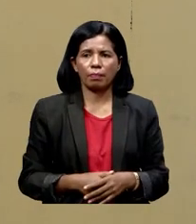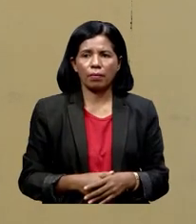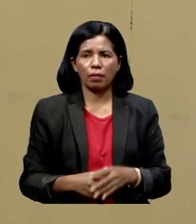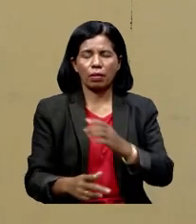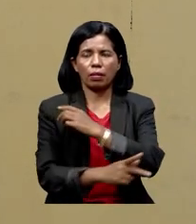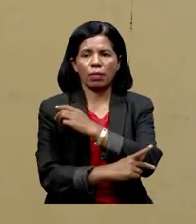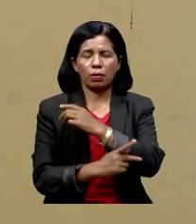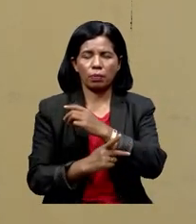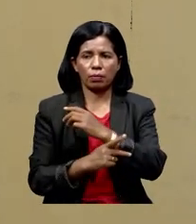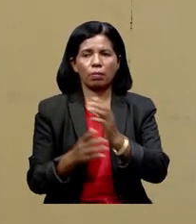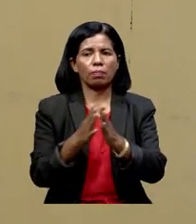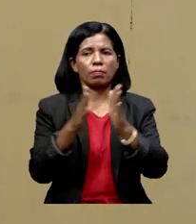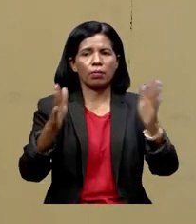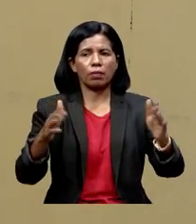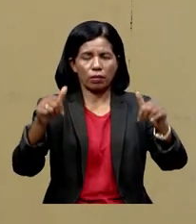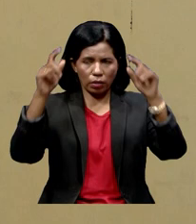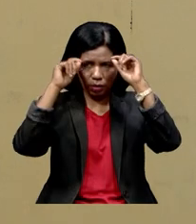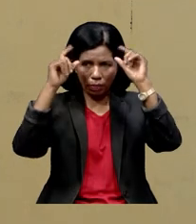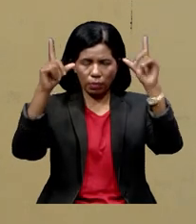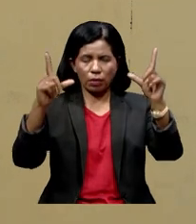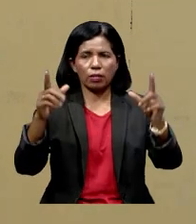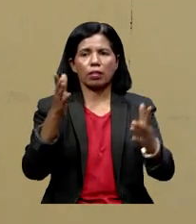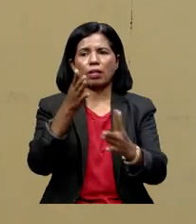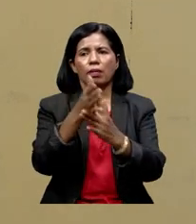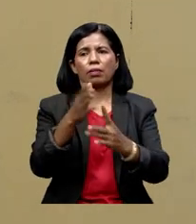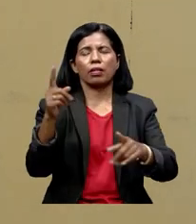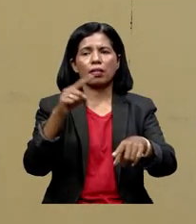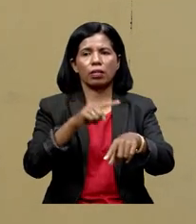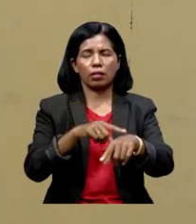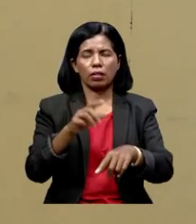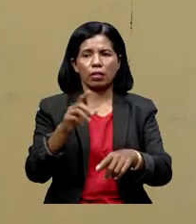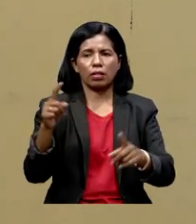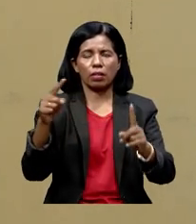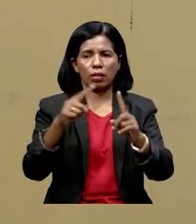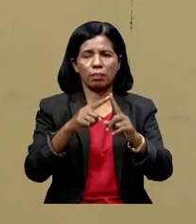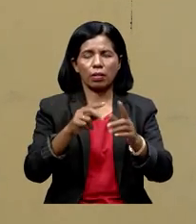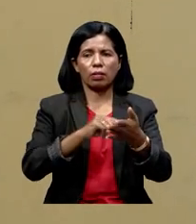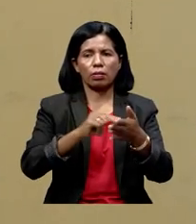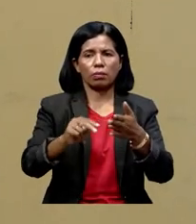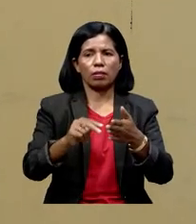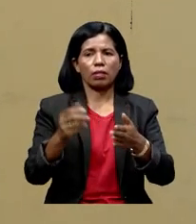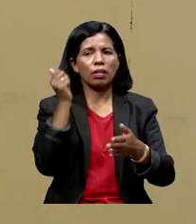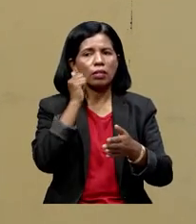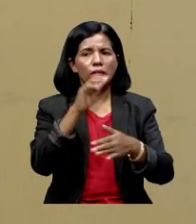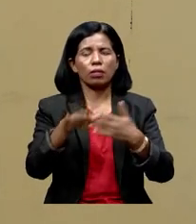Corrupção e a Timor-Leste e a Itatama, ASEAN toma a pena